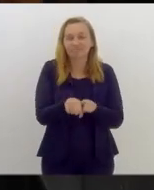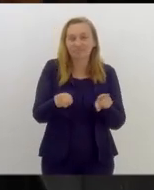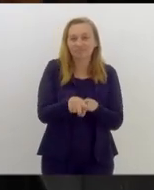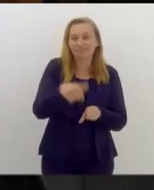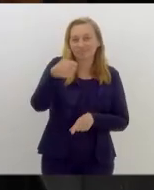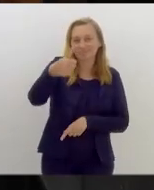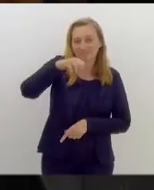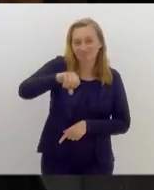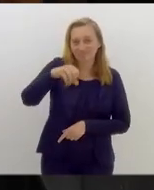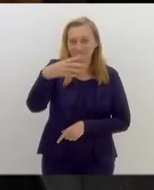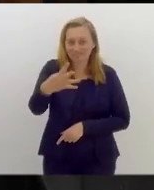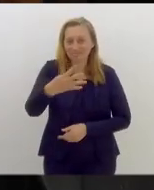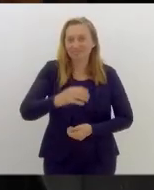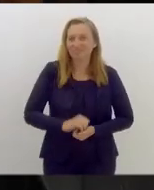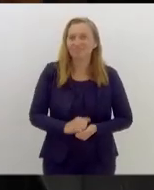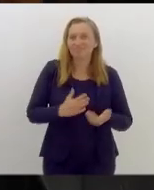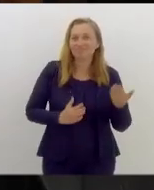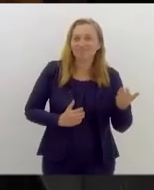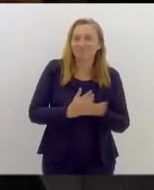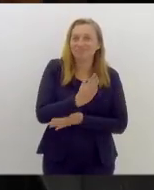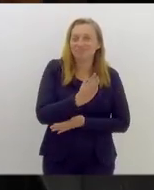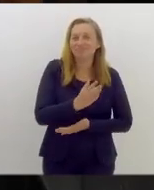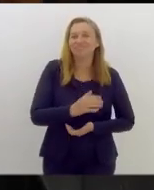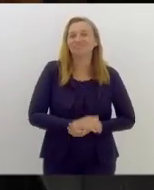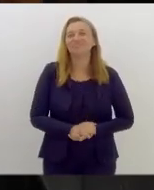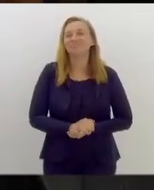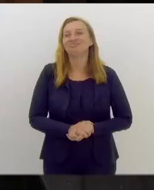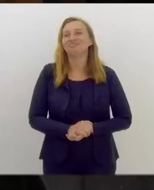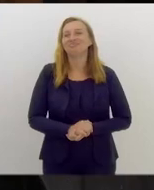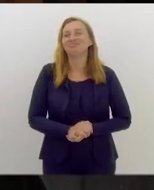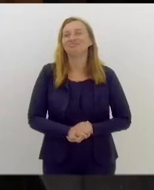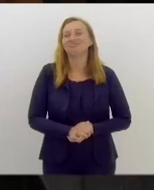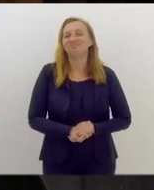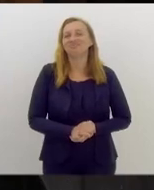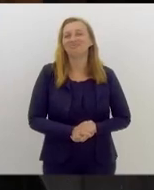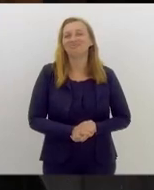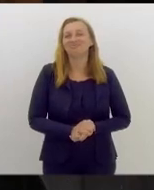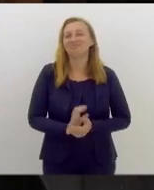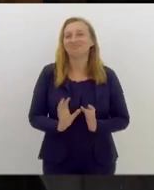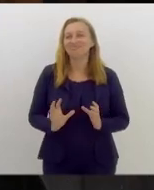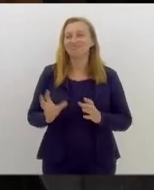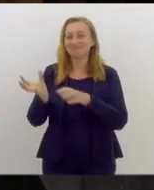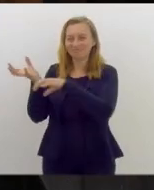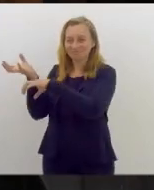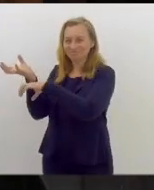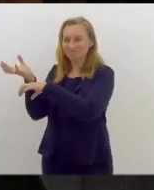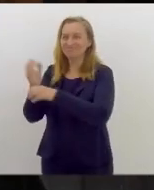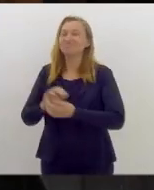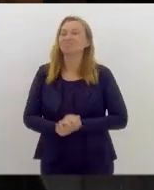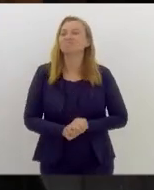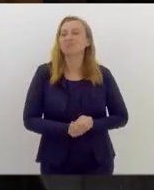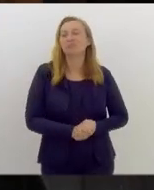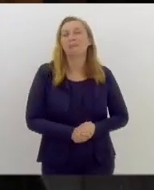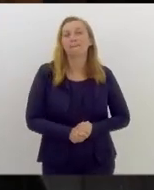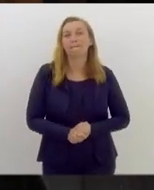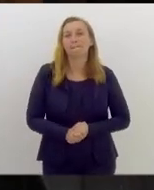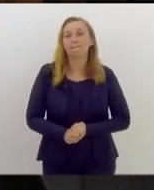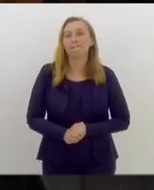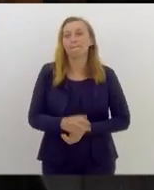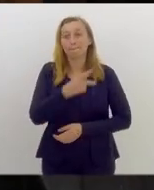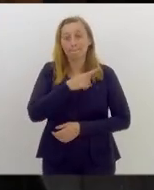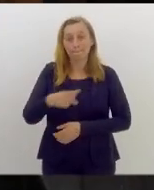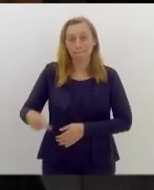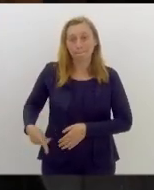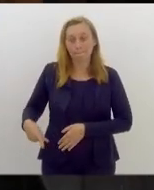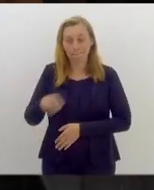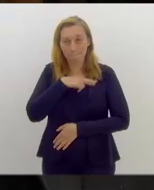194, aprovadas pelo Congresso Nacional e sancionadas pelo presidente